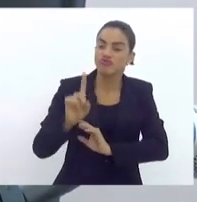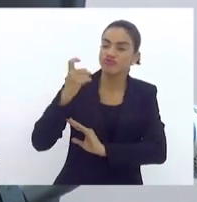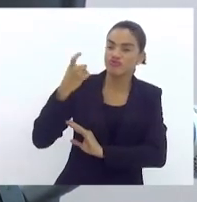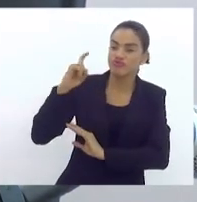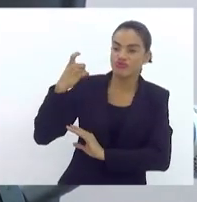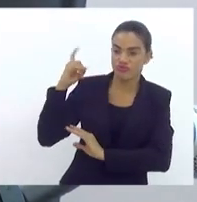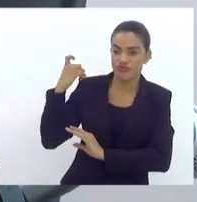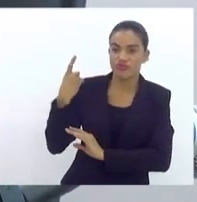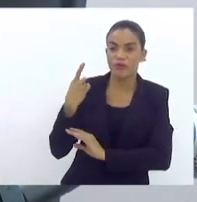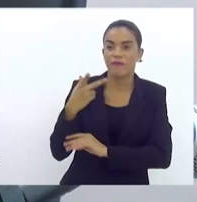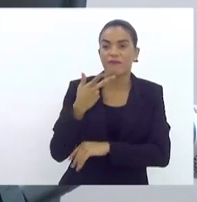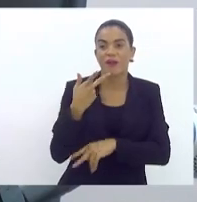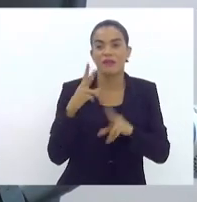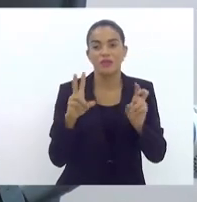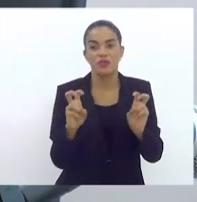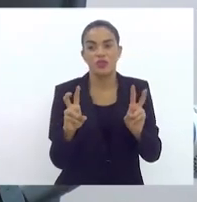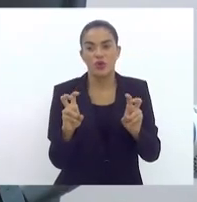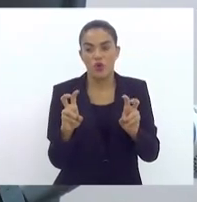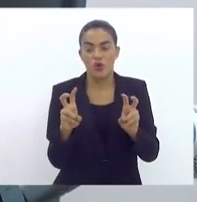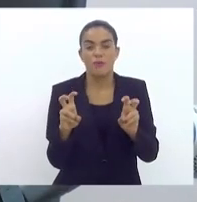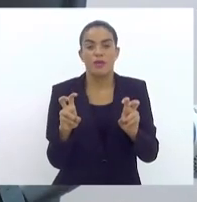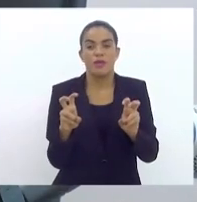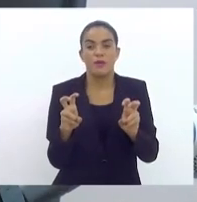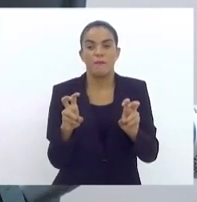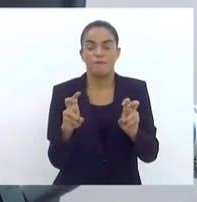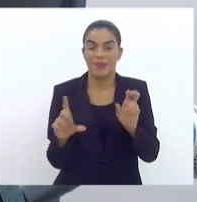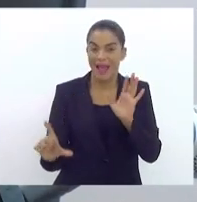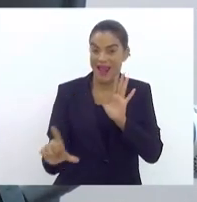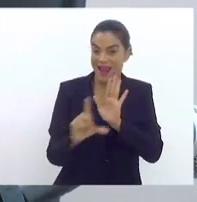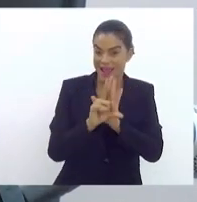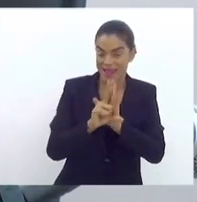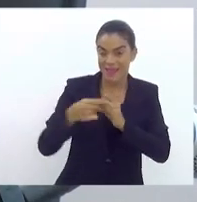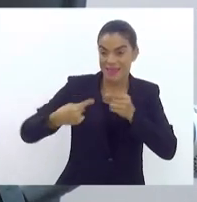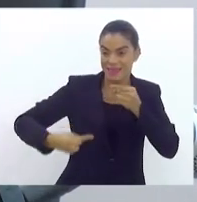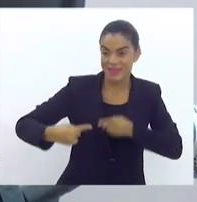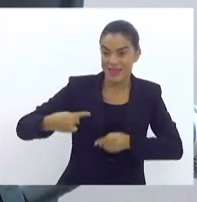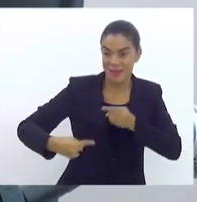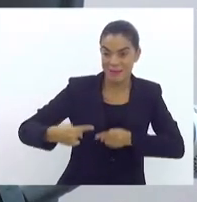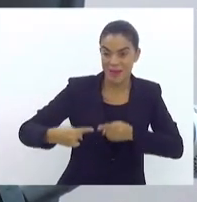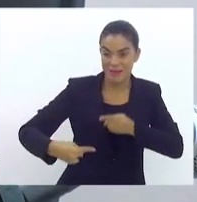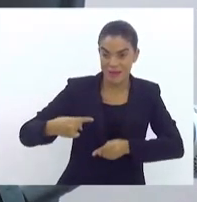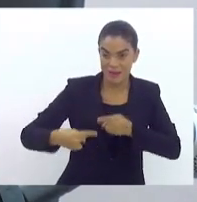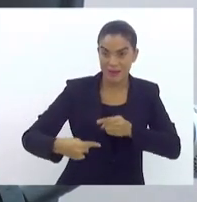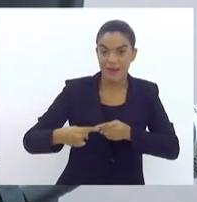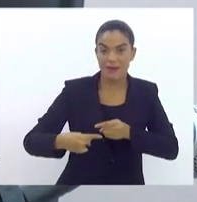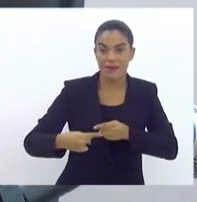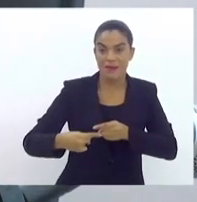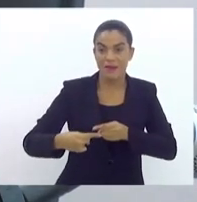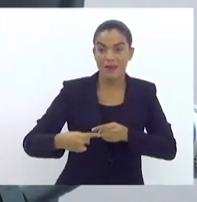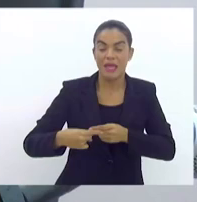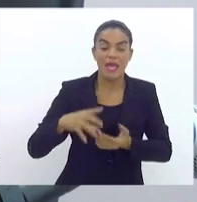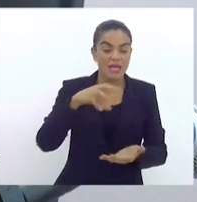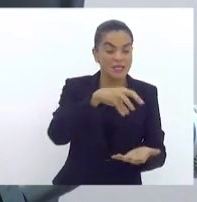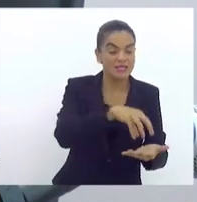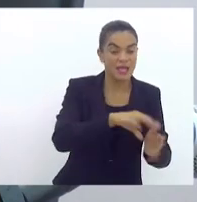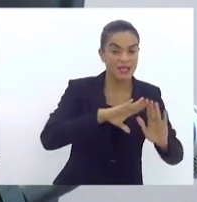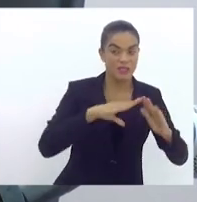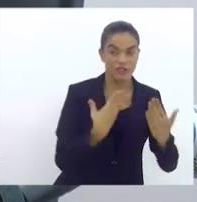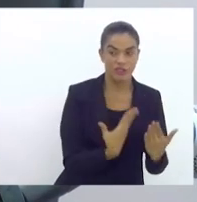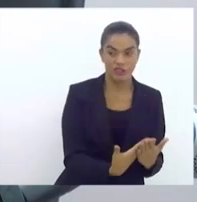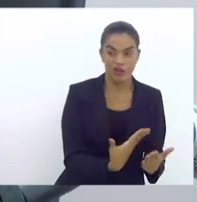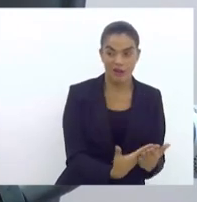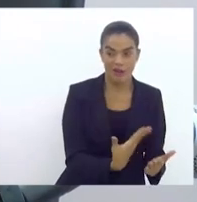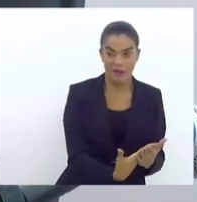quando a gente fala paga colocar além debater a Lei Maria da Penha impede escolar né